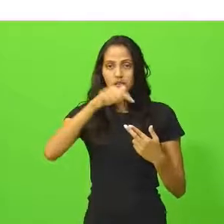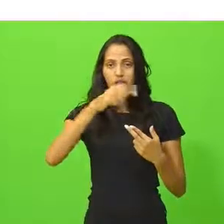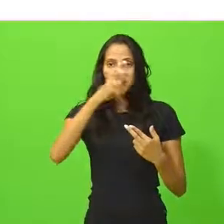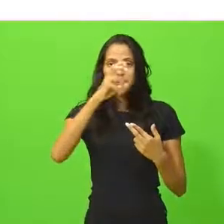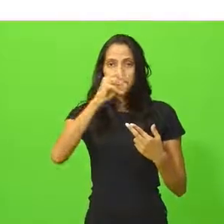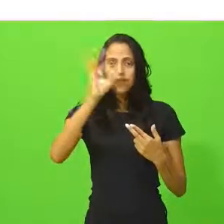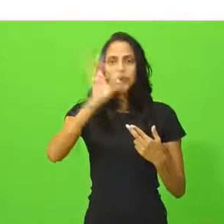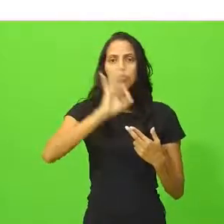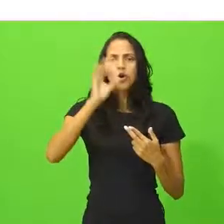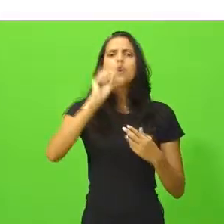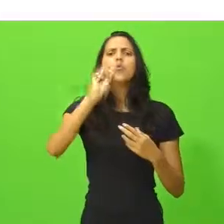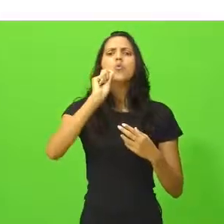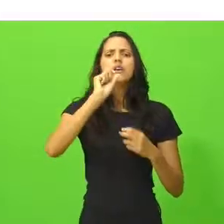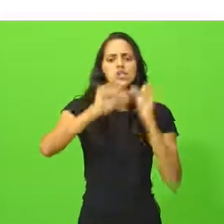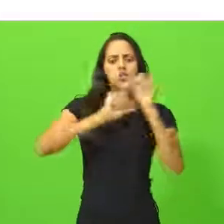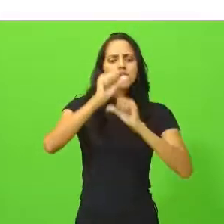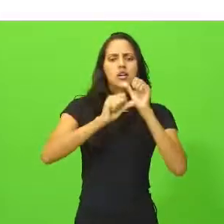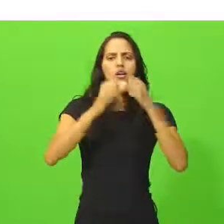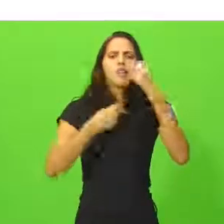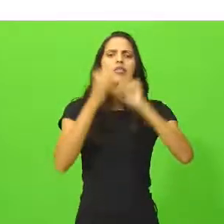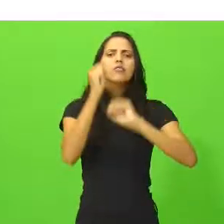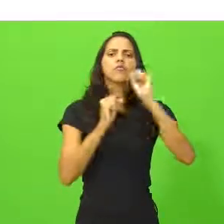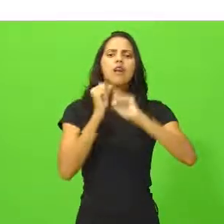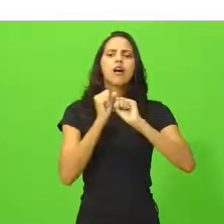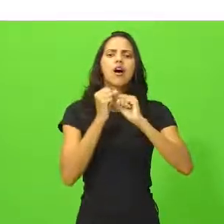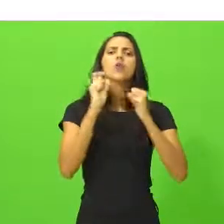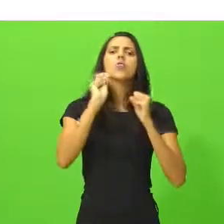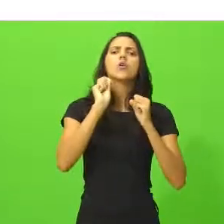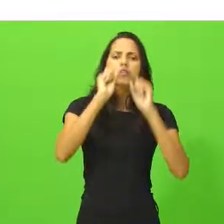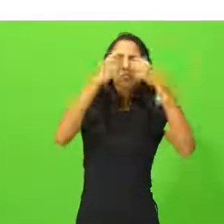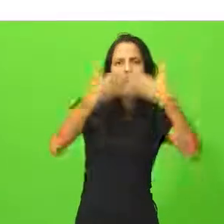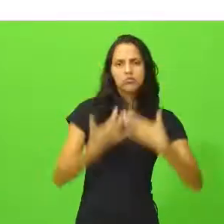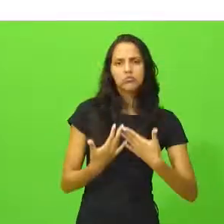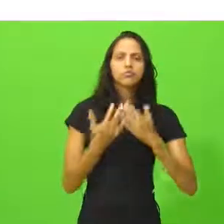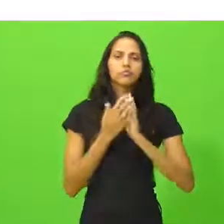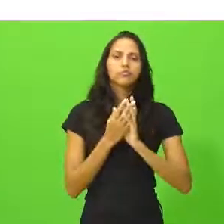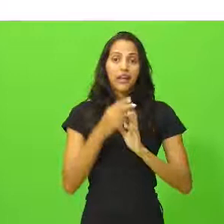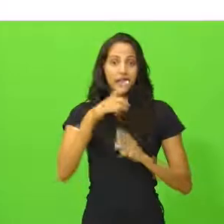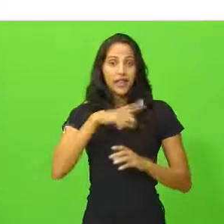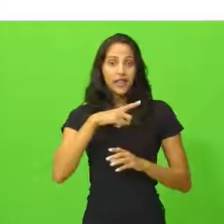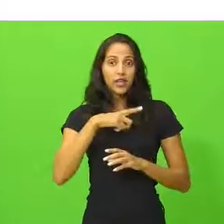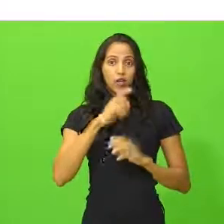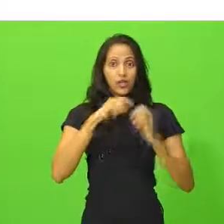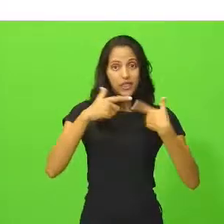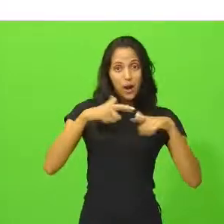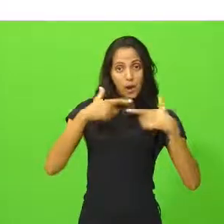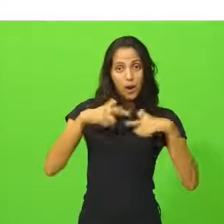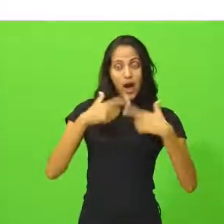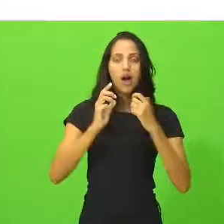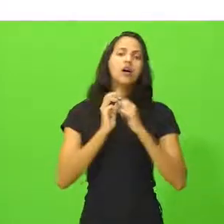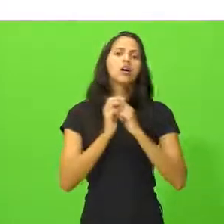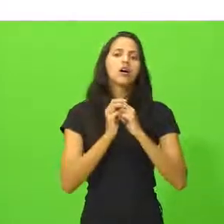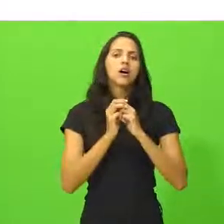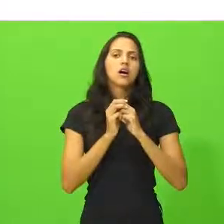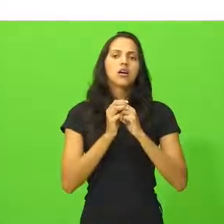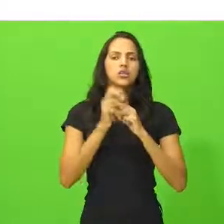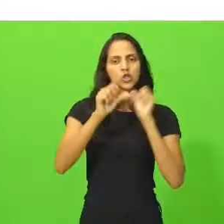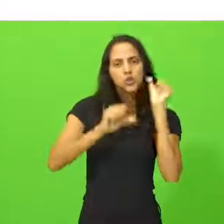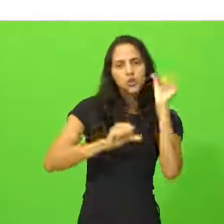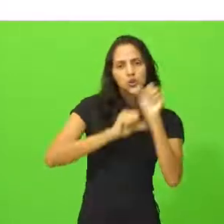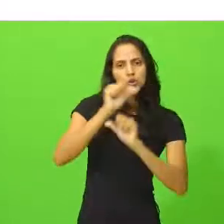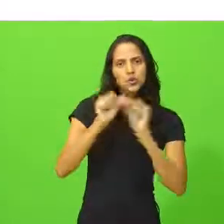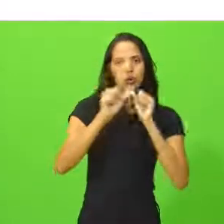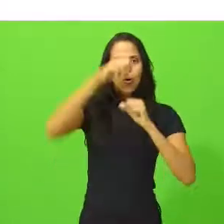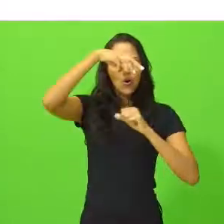17,51%. O que é a indústria de transformação, professor? É justamente aquela que trabalha com a alteração